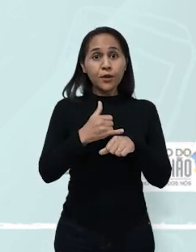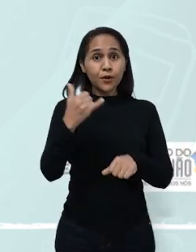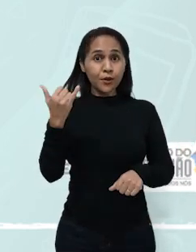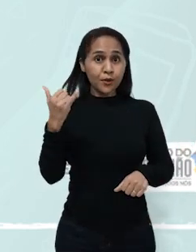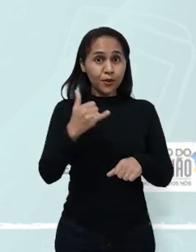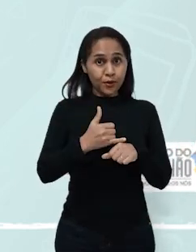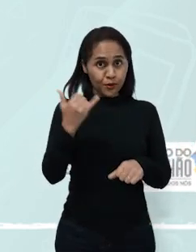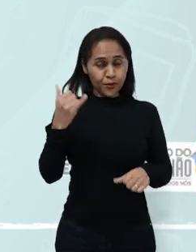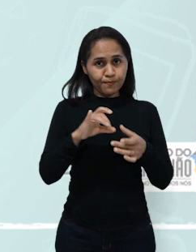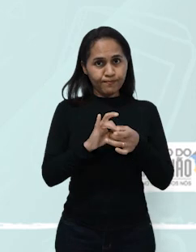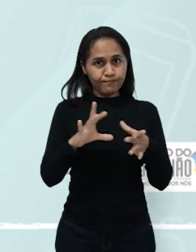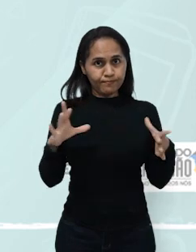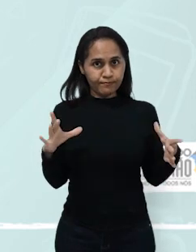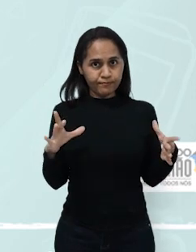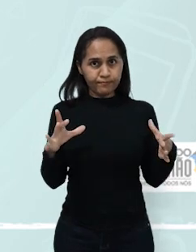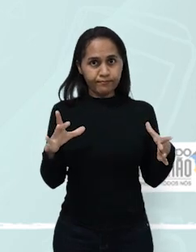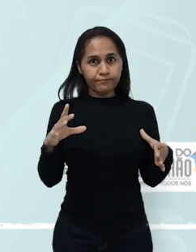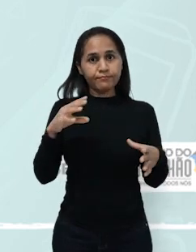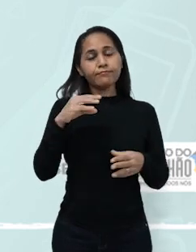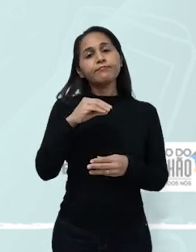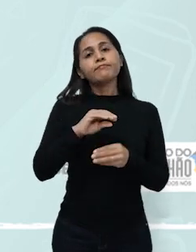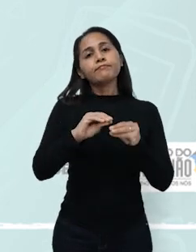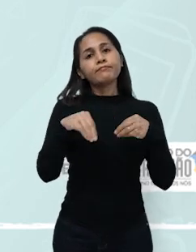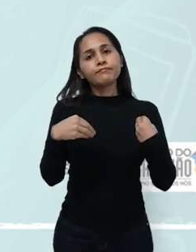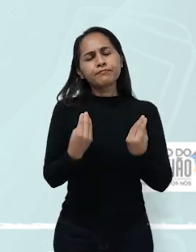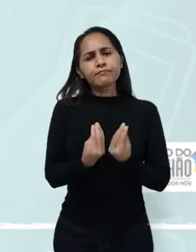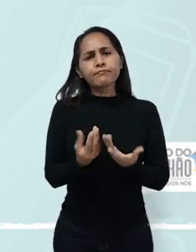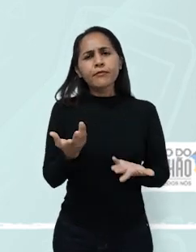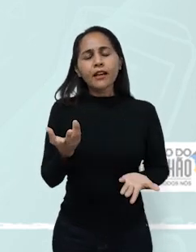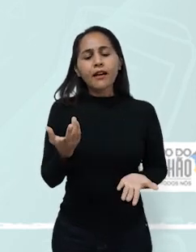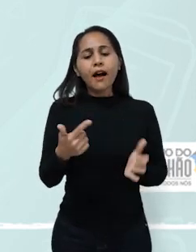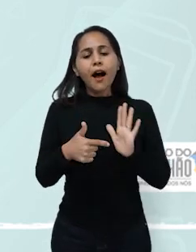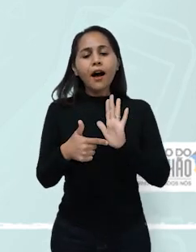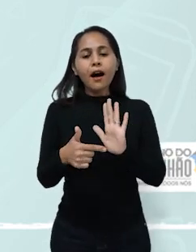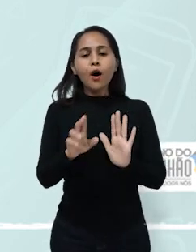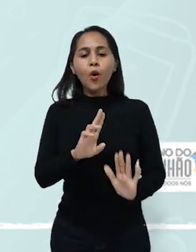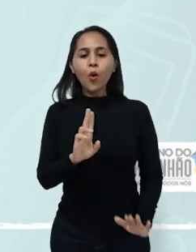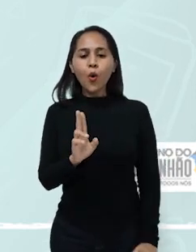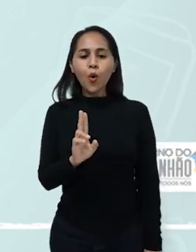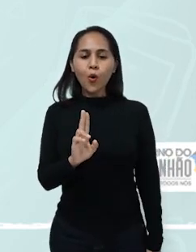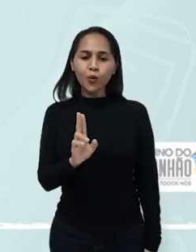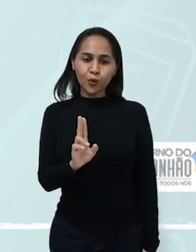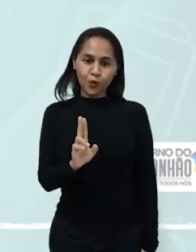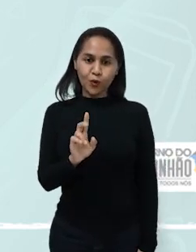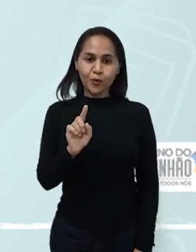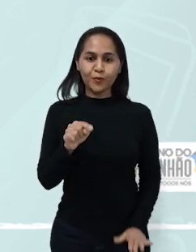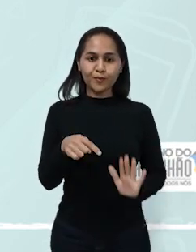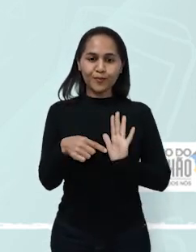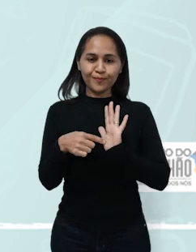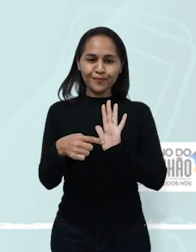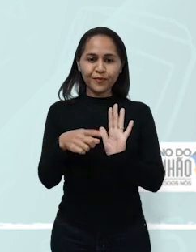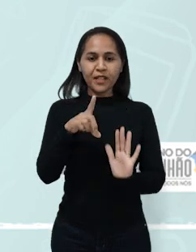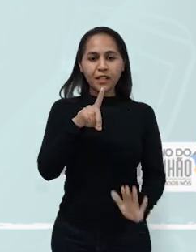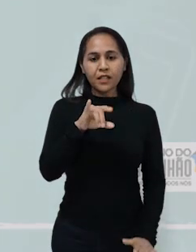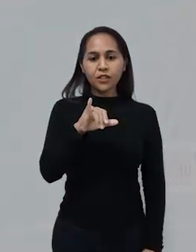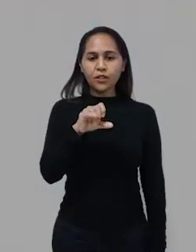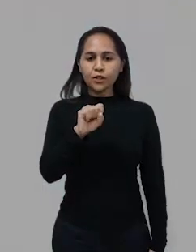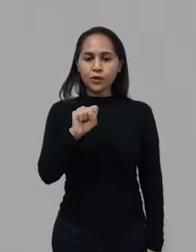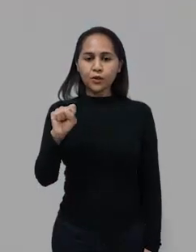na solução. Então, a esse fenômeno, ele chamou de dissociação iônica. Então,